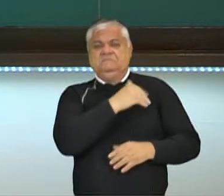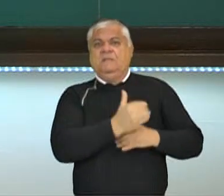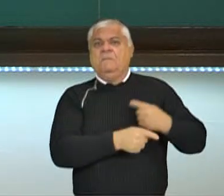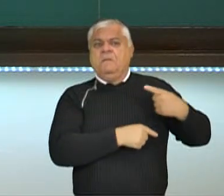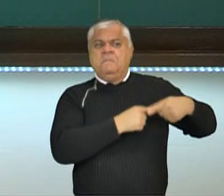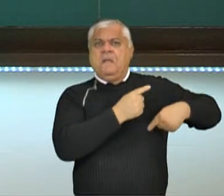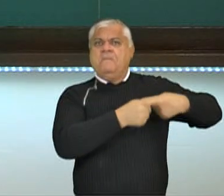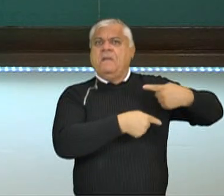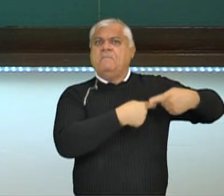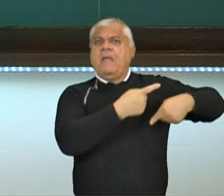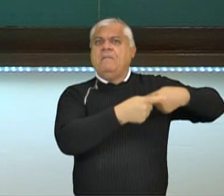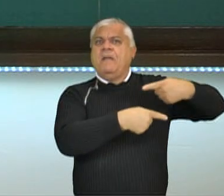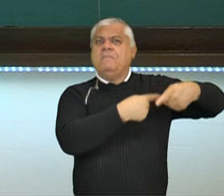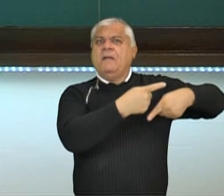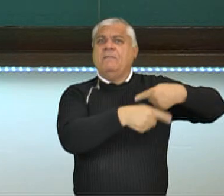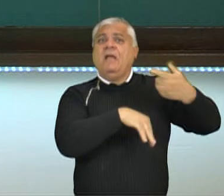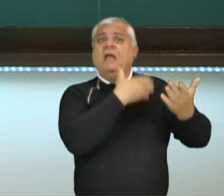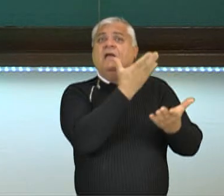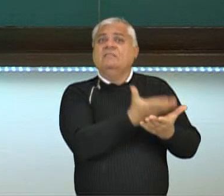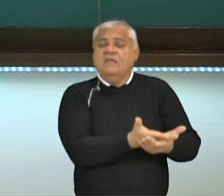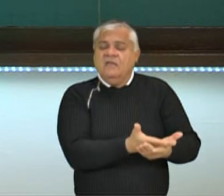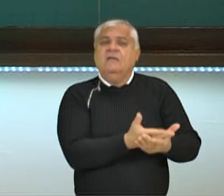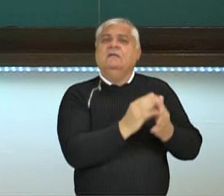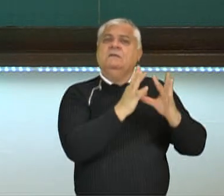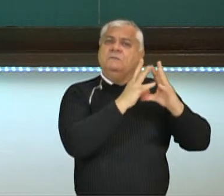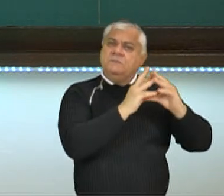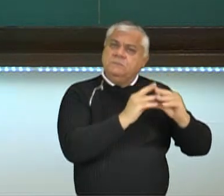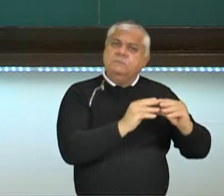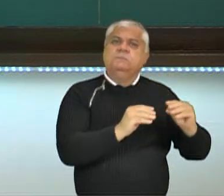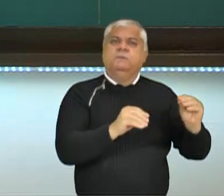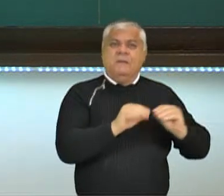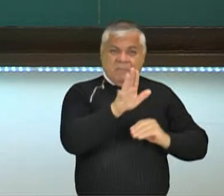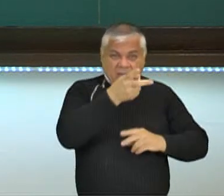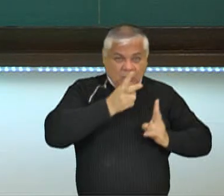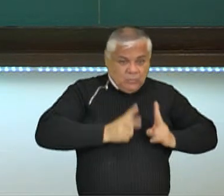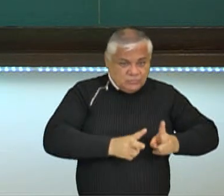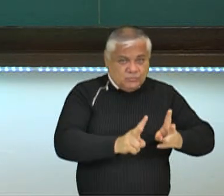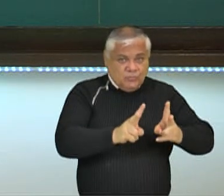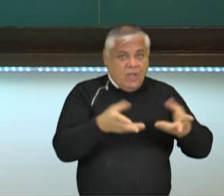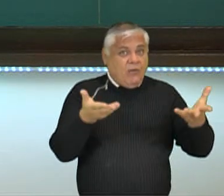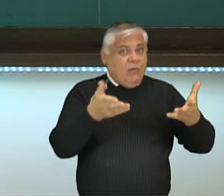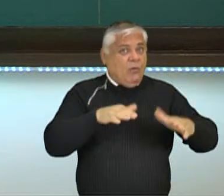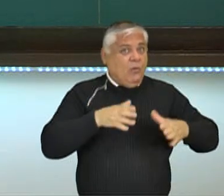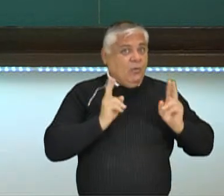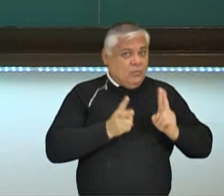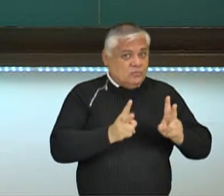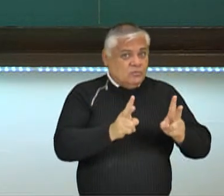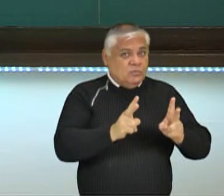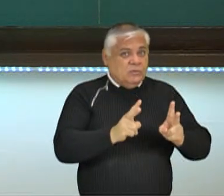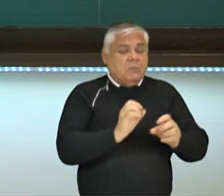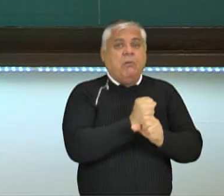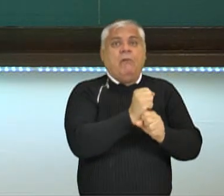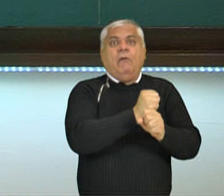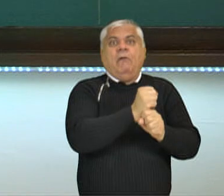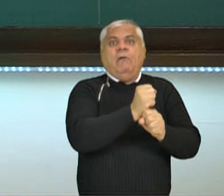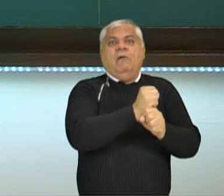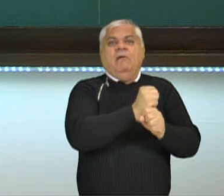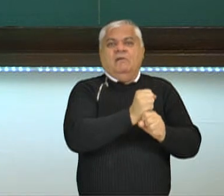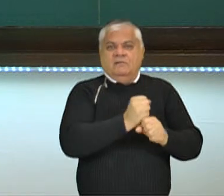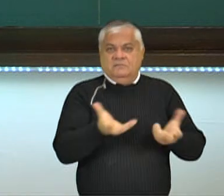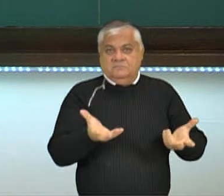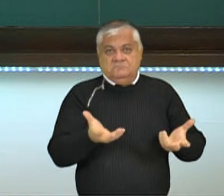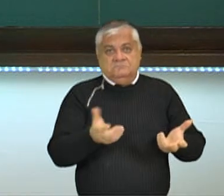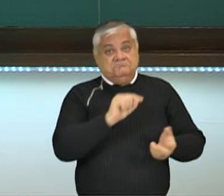geração até aos poucos ir diminuindo. Mas será que ainda existe discriminação após tantos anos assim nos Estados